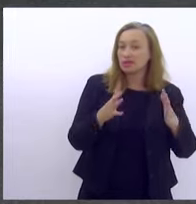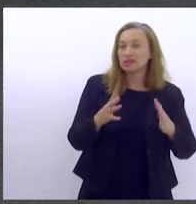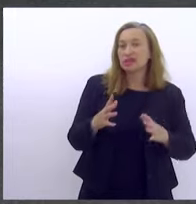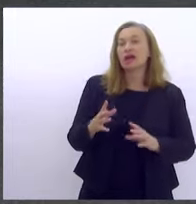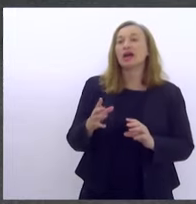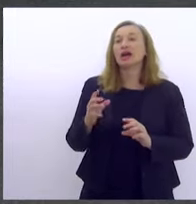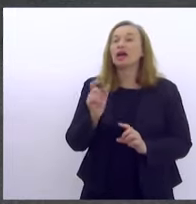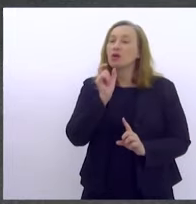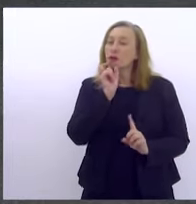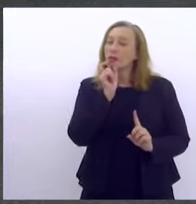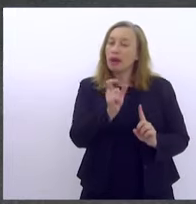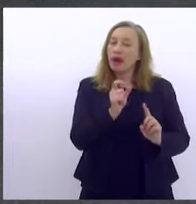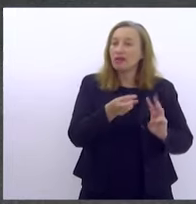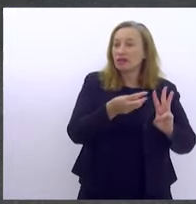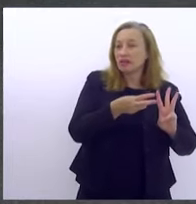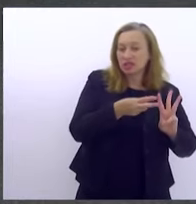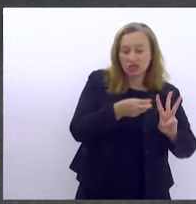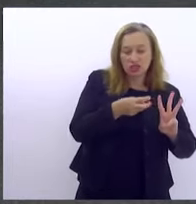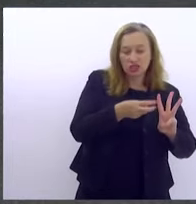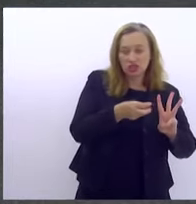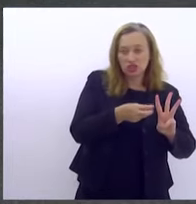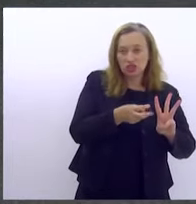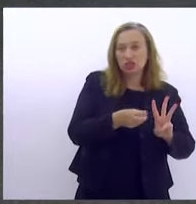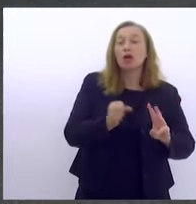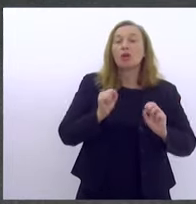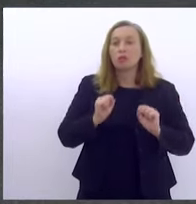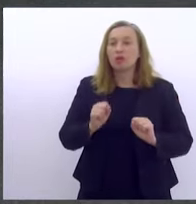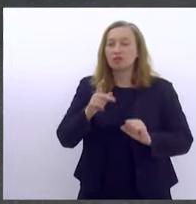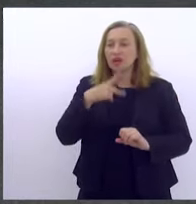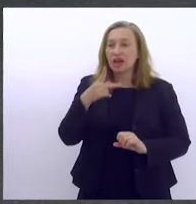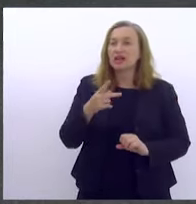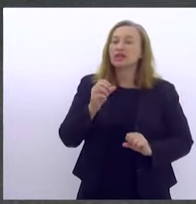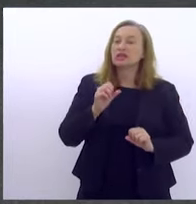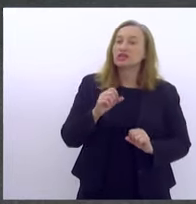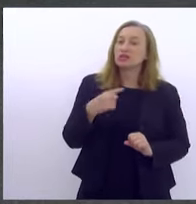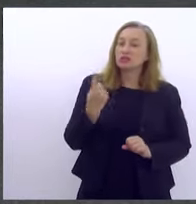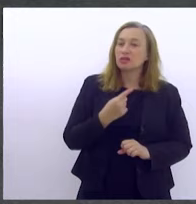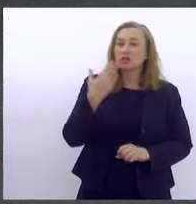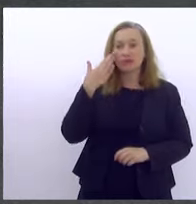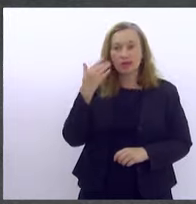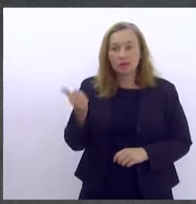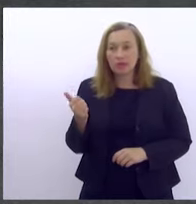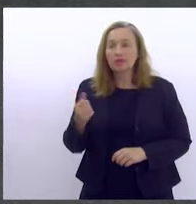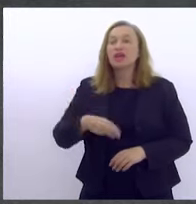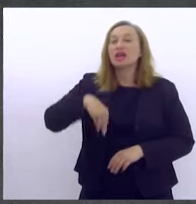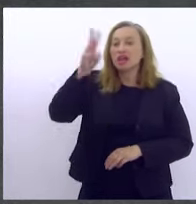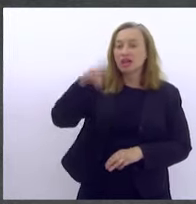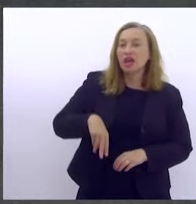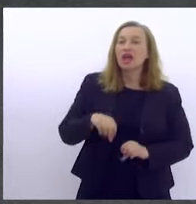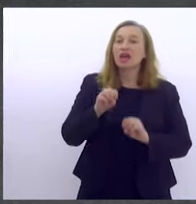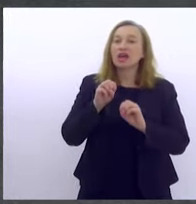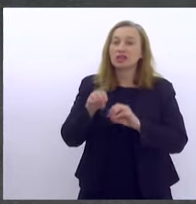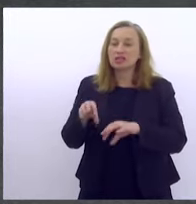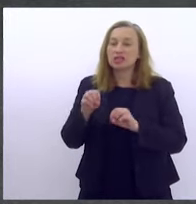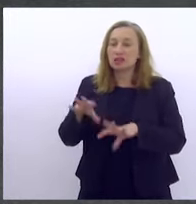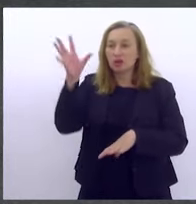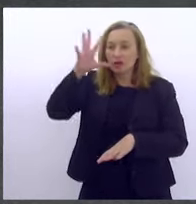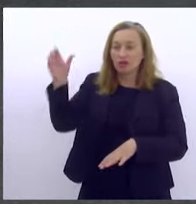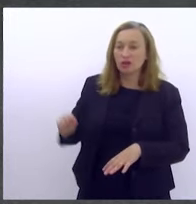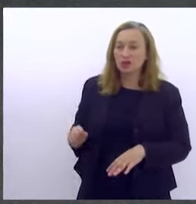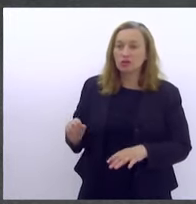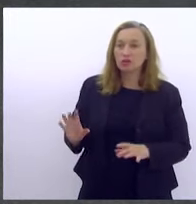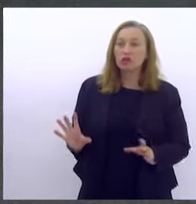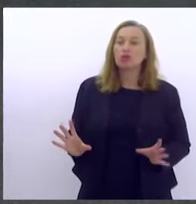e que a gente possa entender que, se a gente sabe manejar metais, quem ensinou aos africanos foi Ogum, e